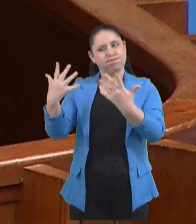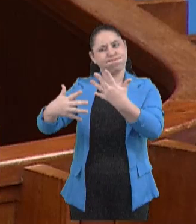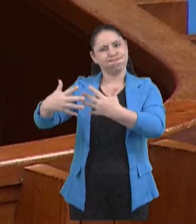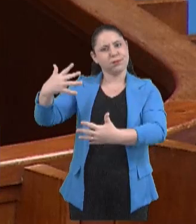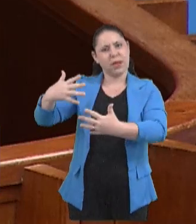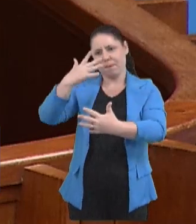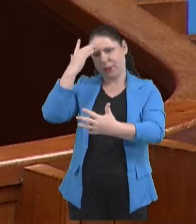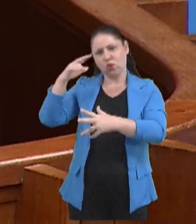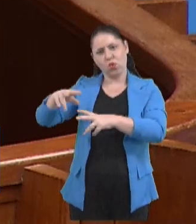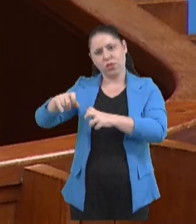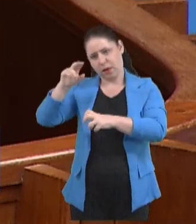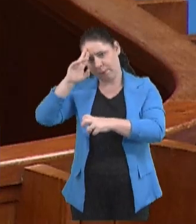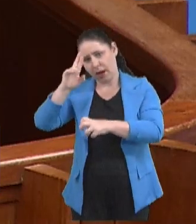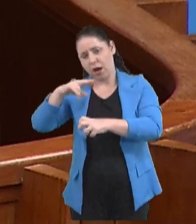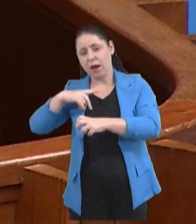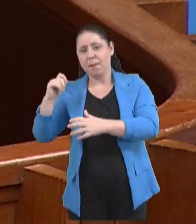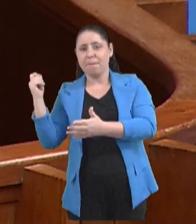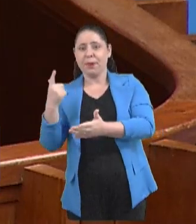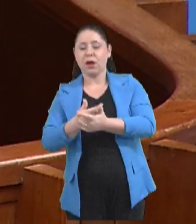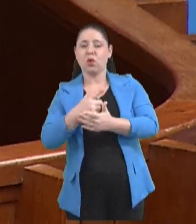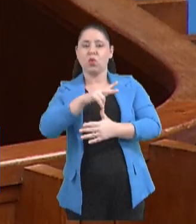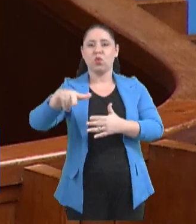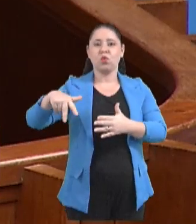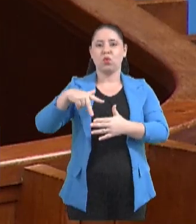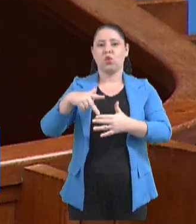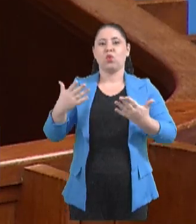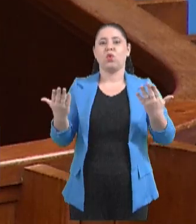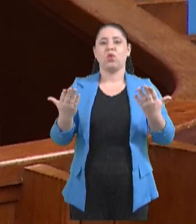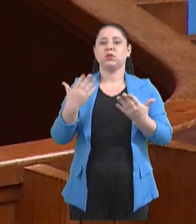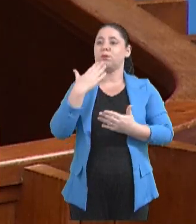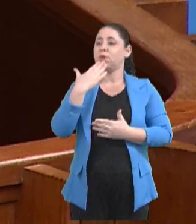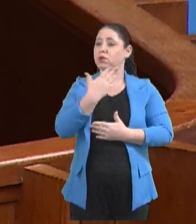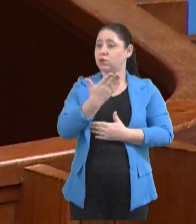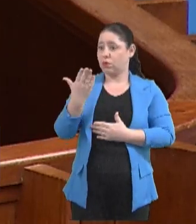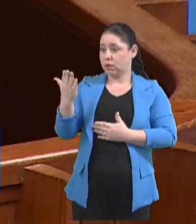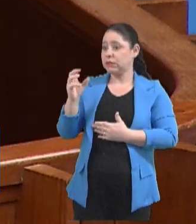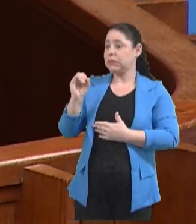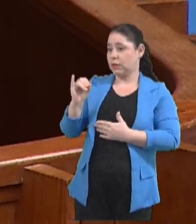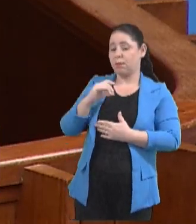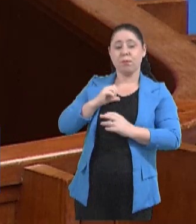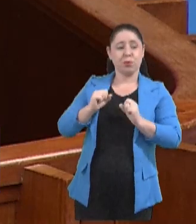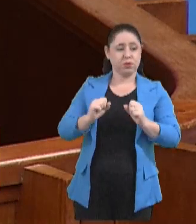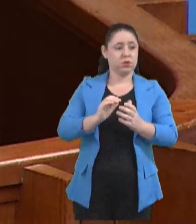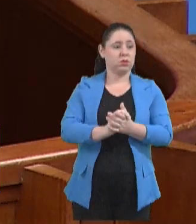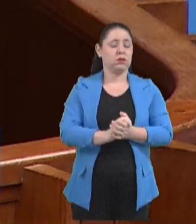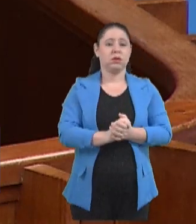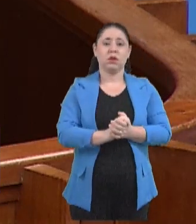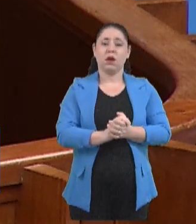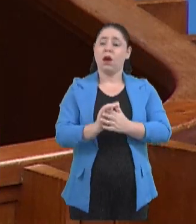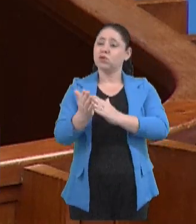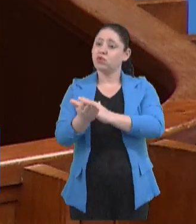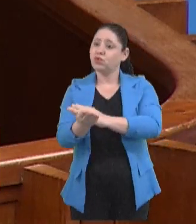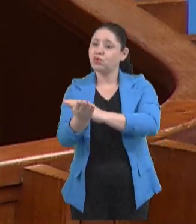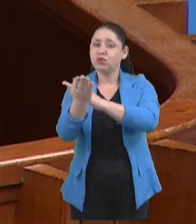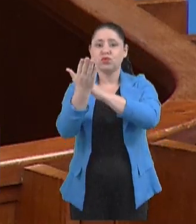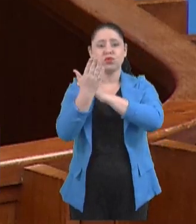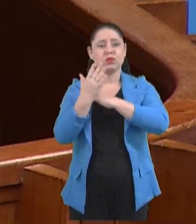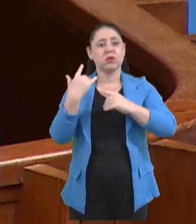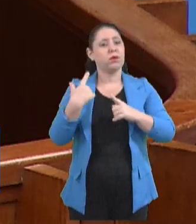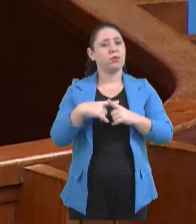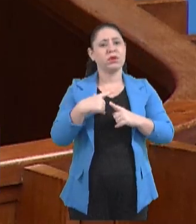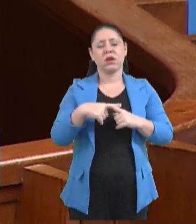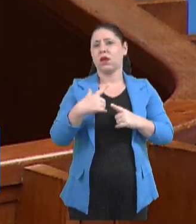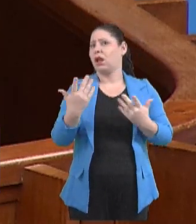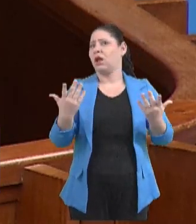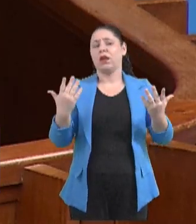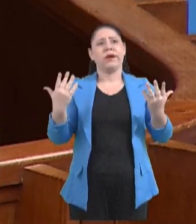essa conta. É isso que eu usei essa tribuna hoje, pedindo a Vossa Excelência, se for possível, ajudar. Porque não é